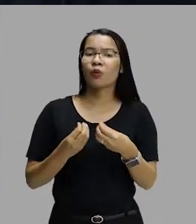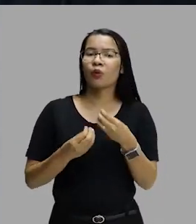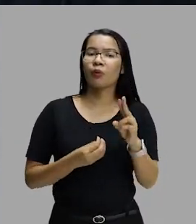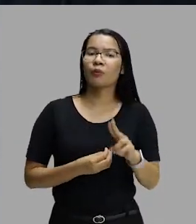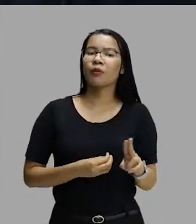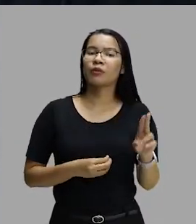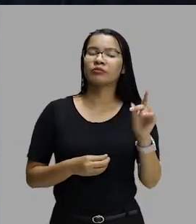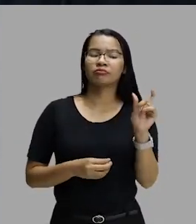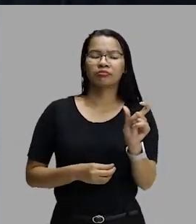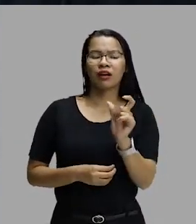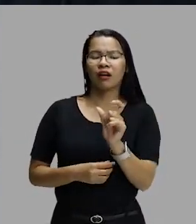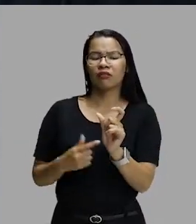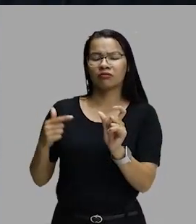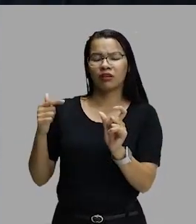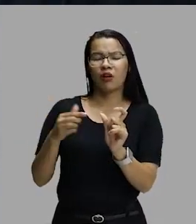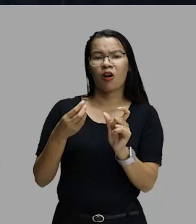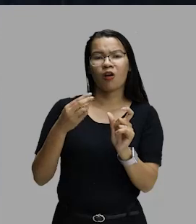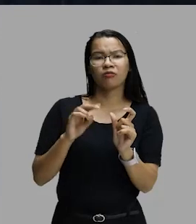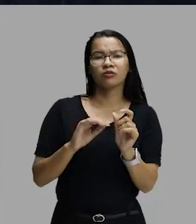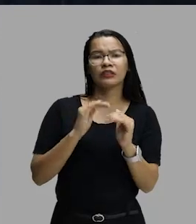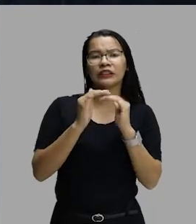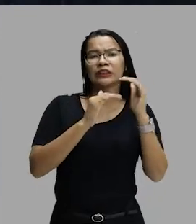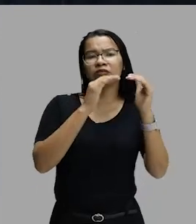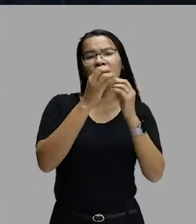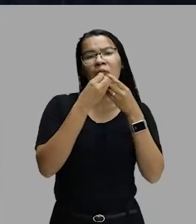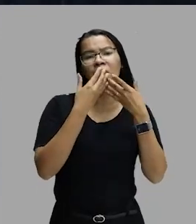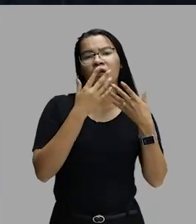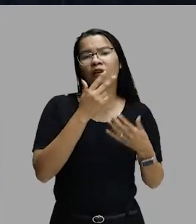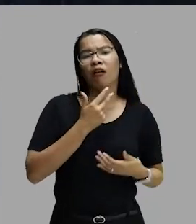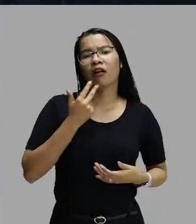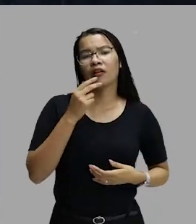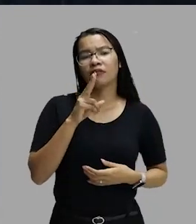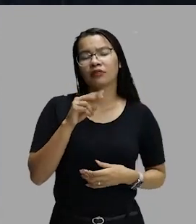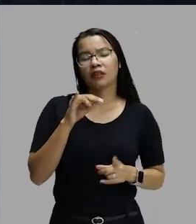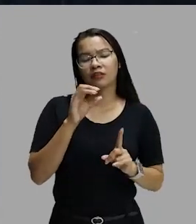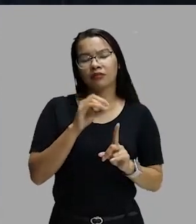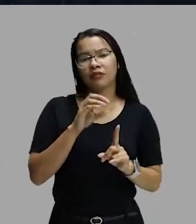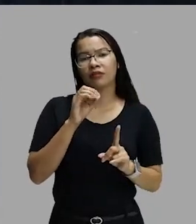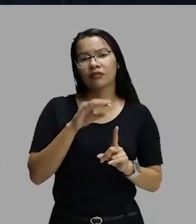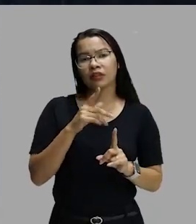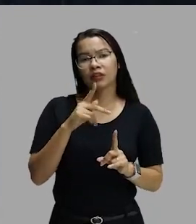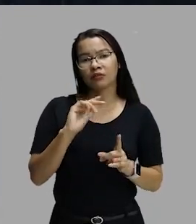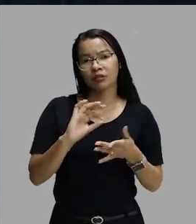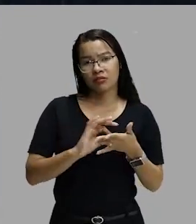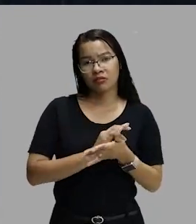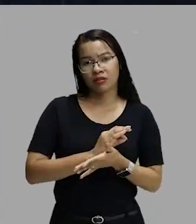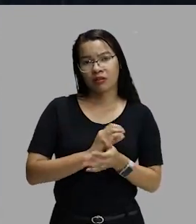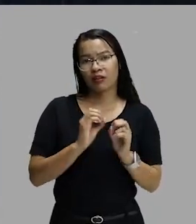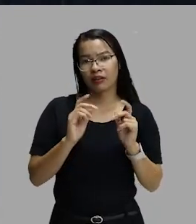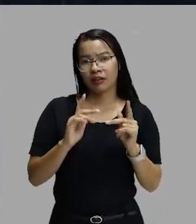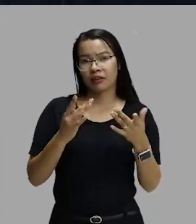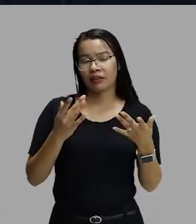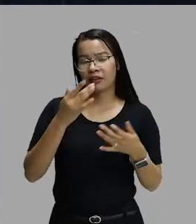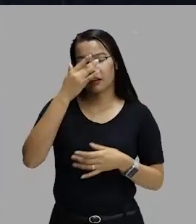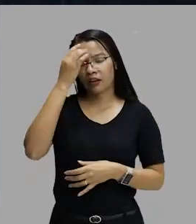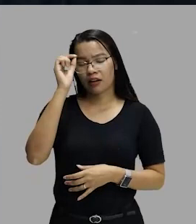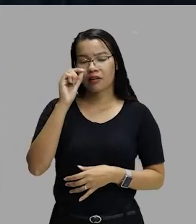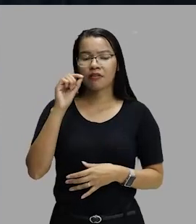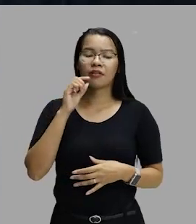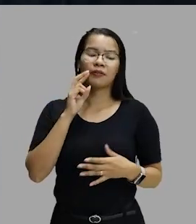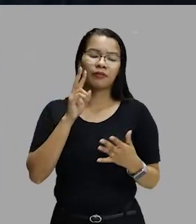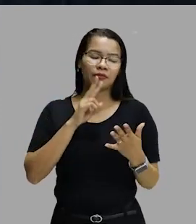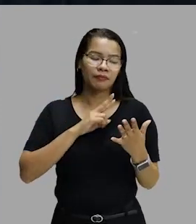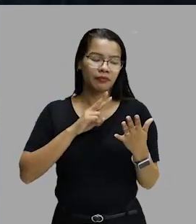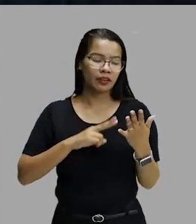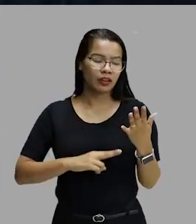as palavras, tá? Desenvolver uma boa oratória vai influenciar na tua escrita. Quem fala bem, escreve bem. Quem lê muito